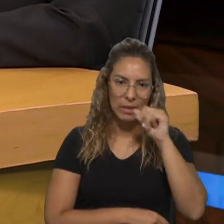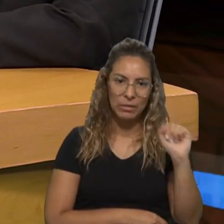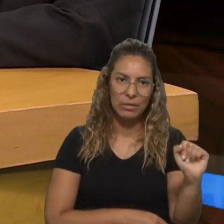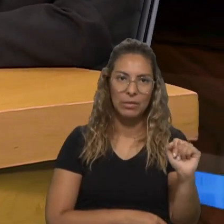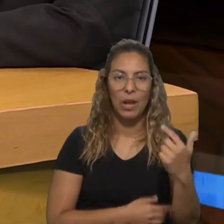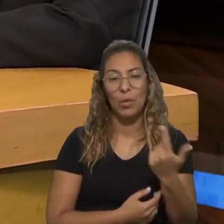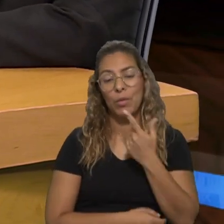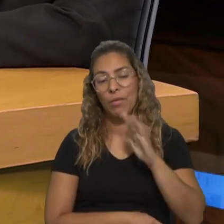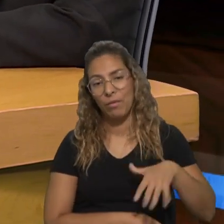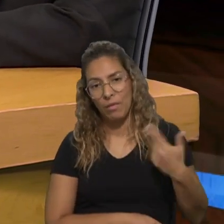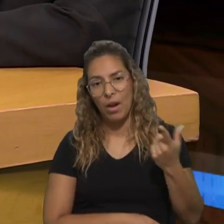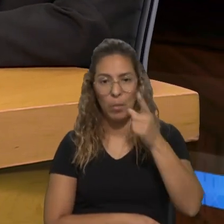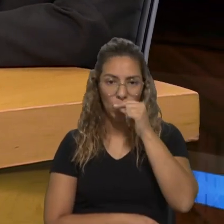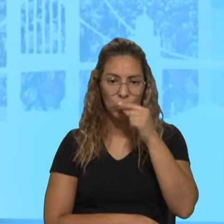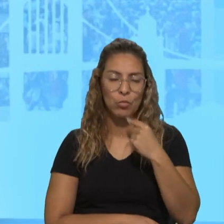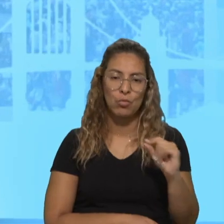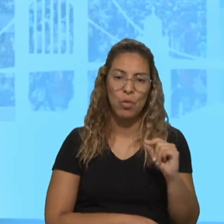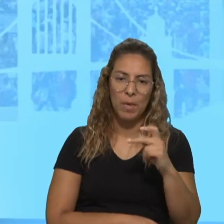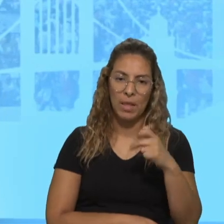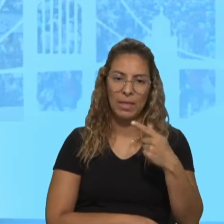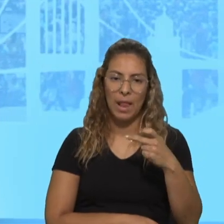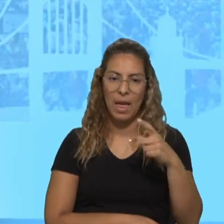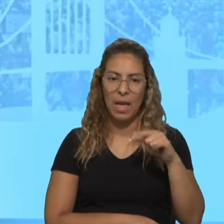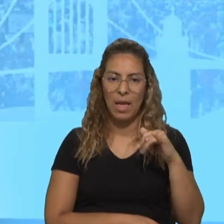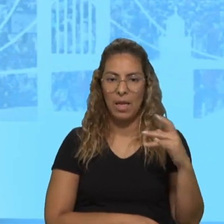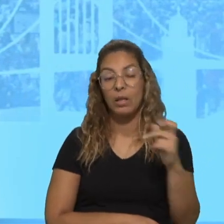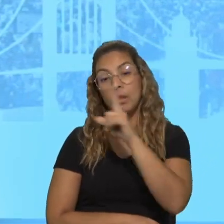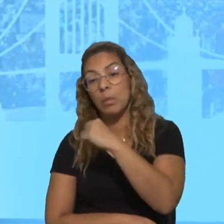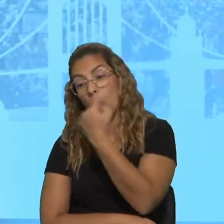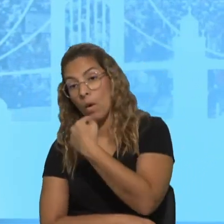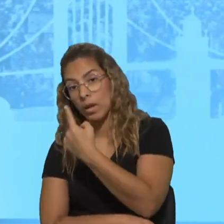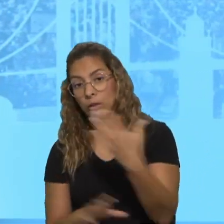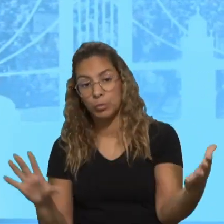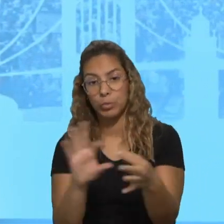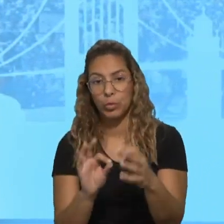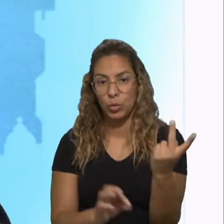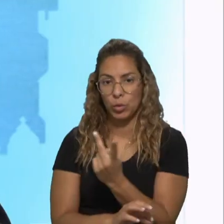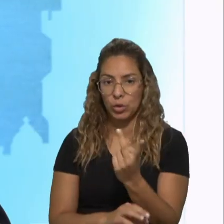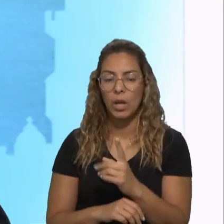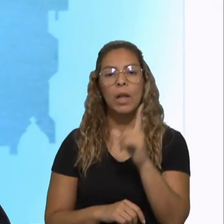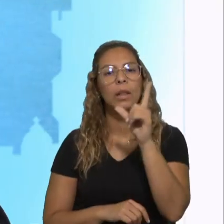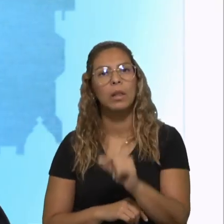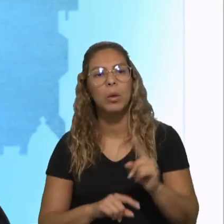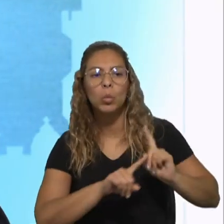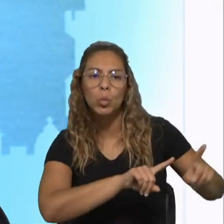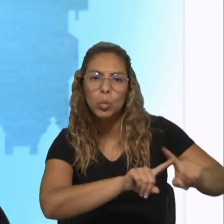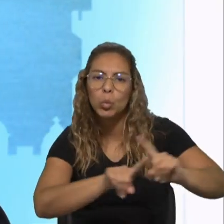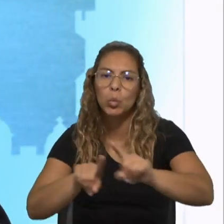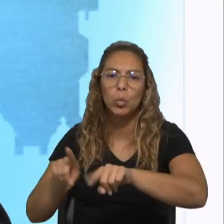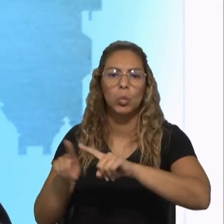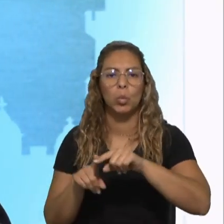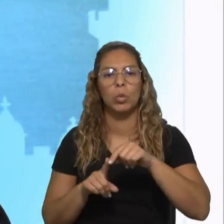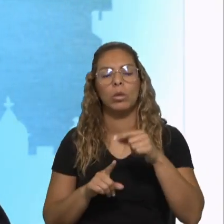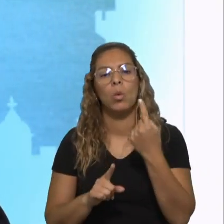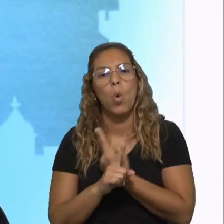chama Montijo, onde está a Atalaia, e o Eiras. E é uma oportunidade também para descobrir, por exemplo, a biodiversidade, a forma como há